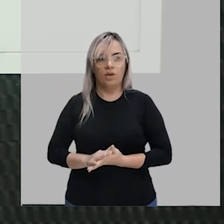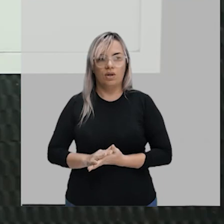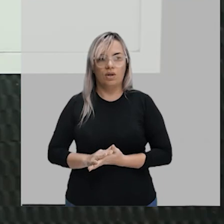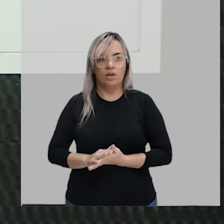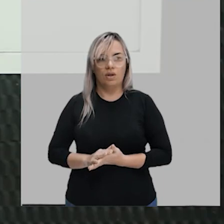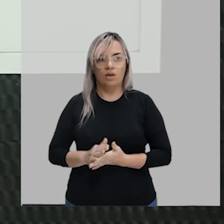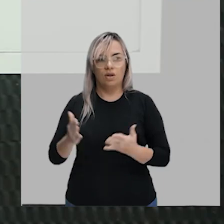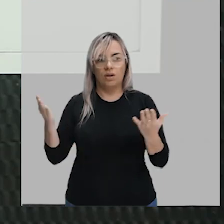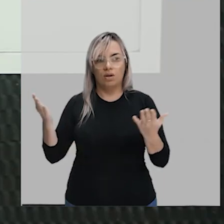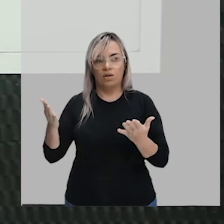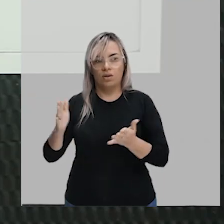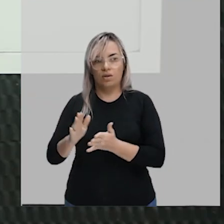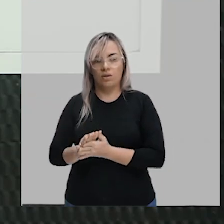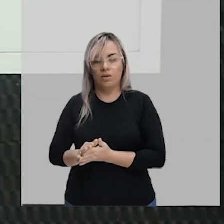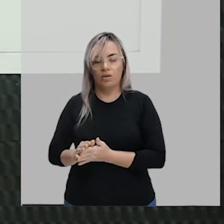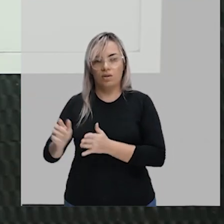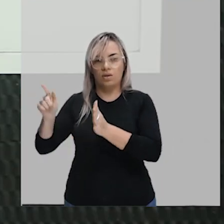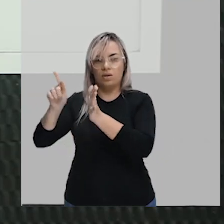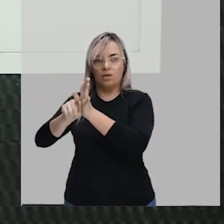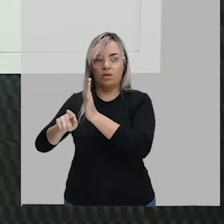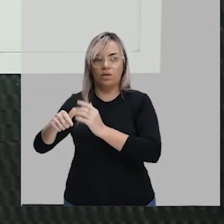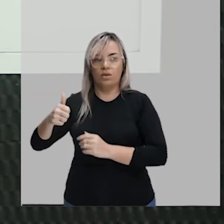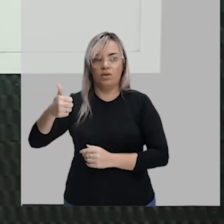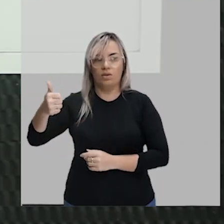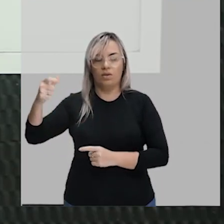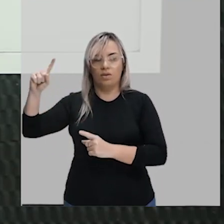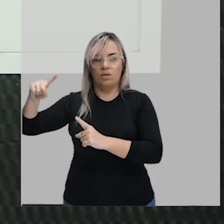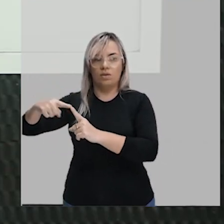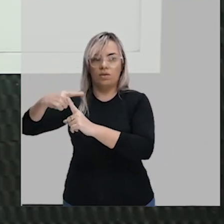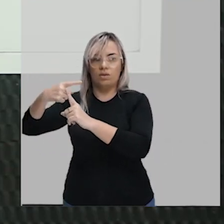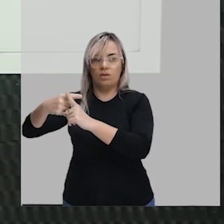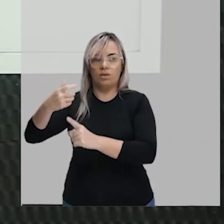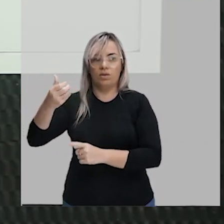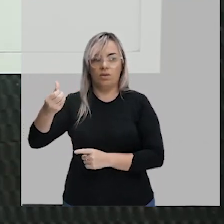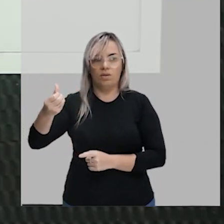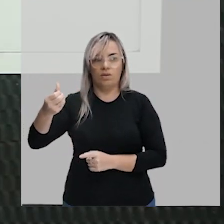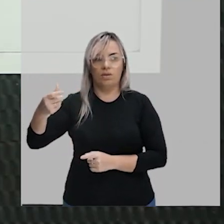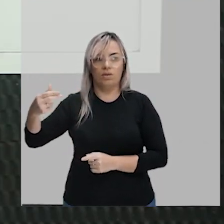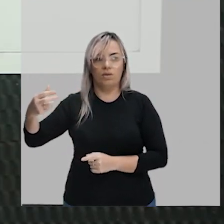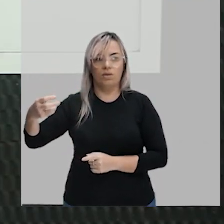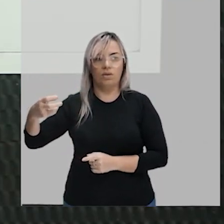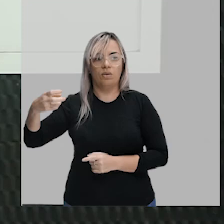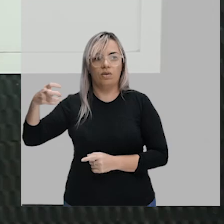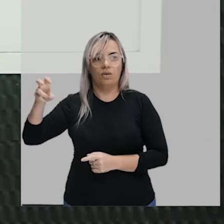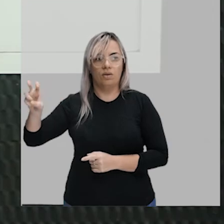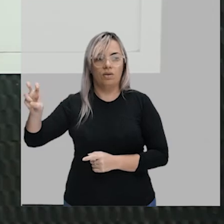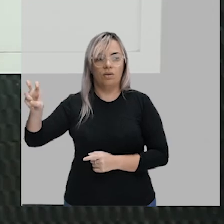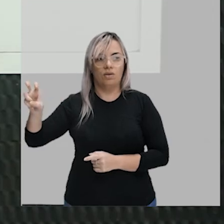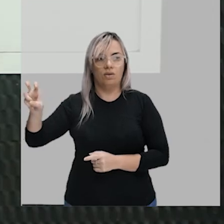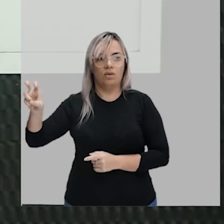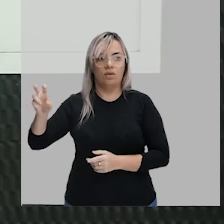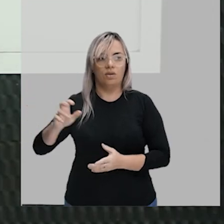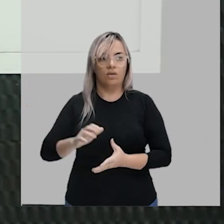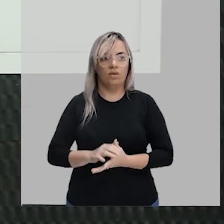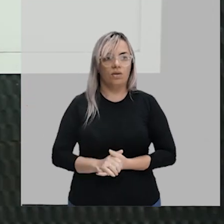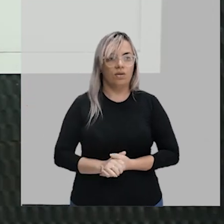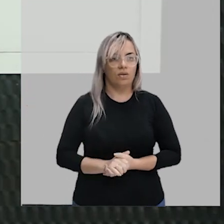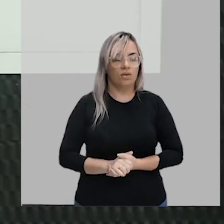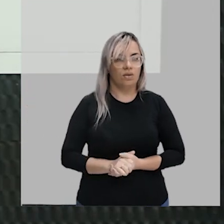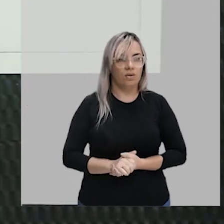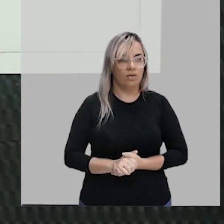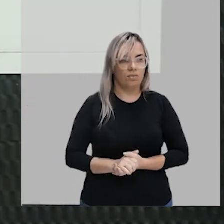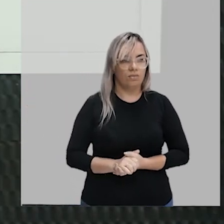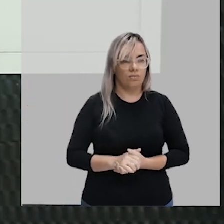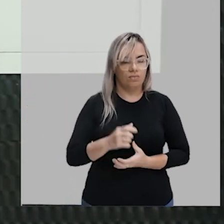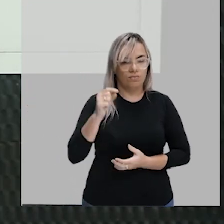1 mais 6. Então, eu vou obter 5 nesse termo. Aqui eu vou ter menos